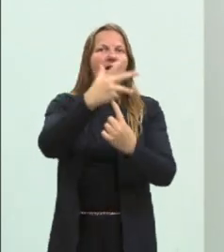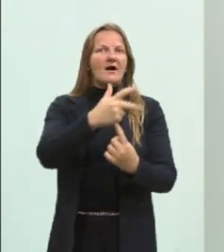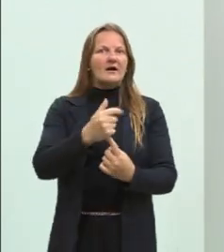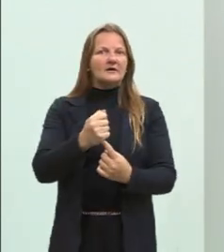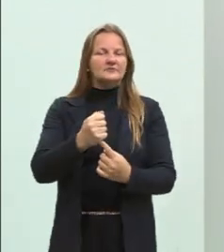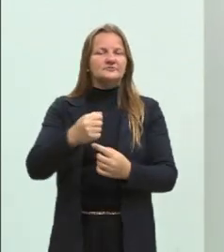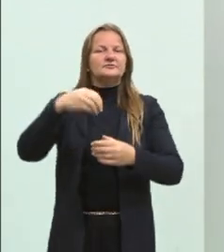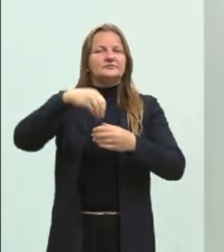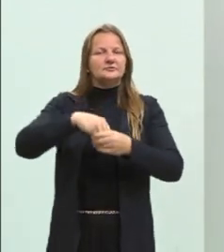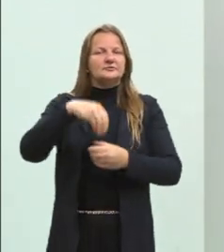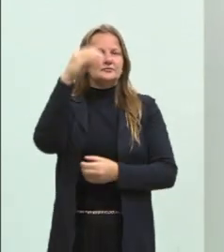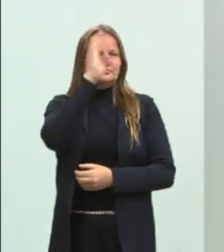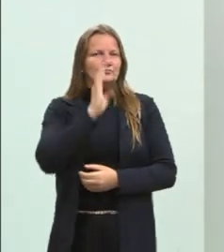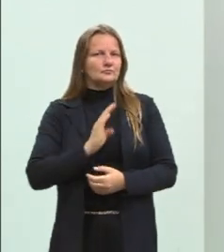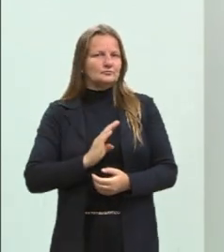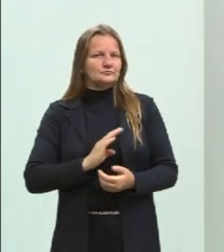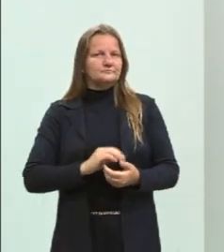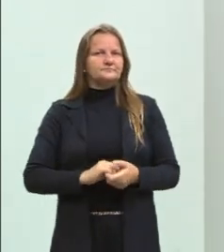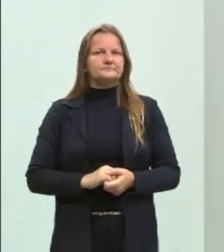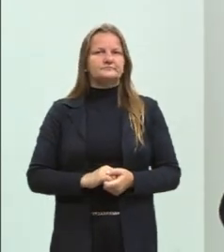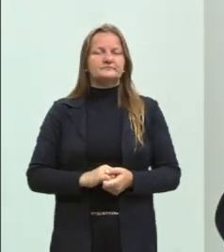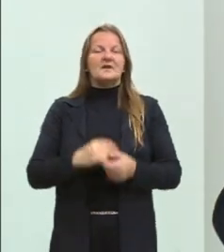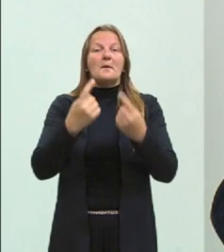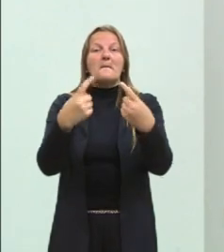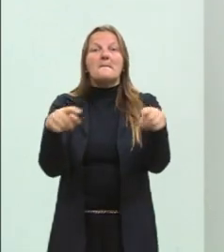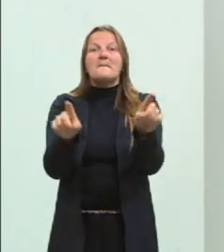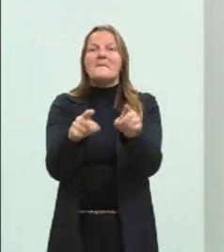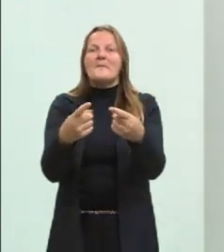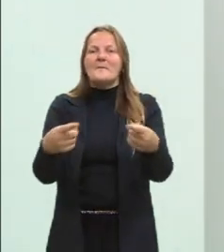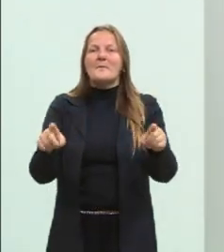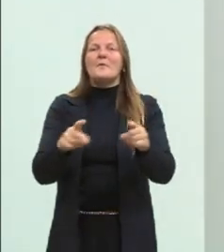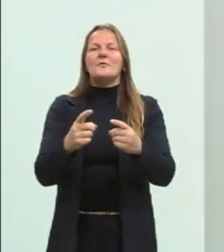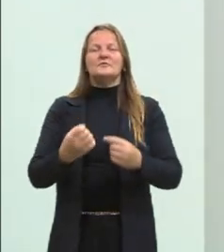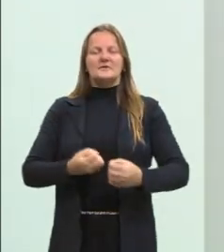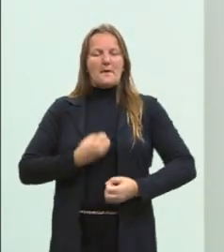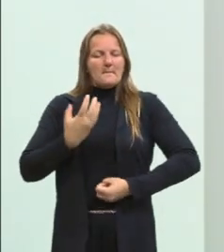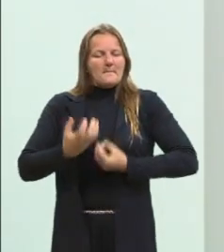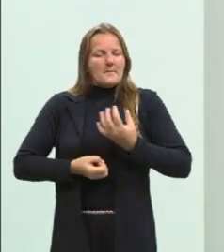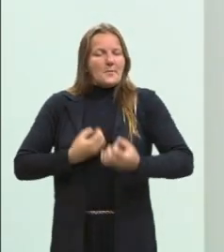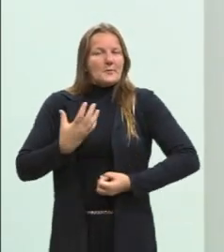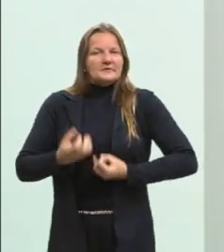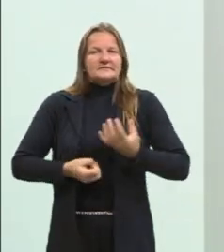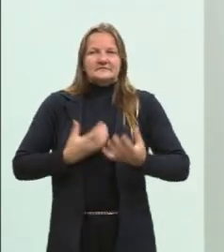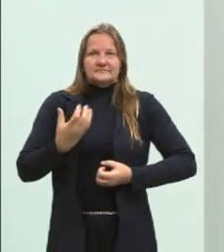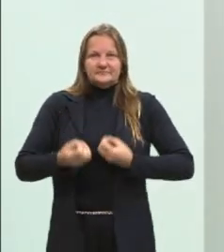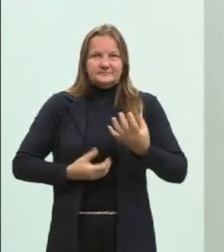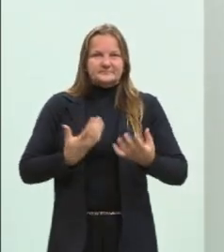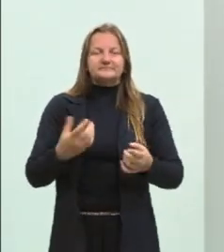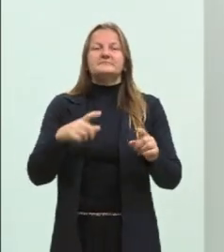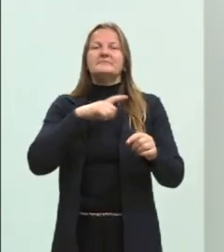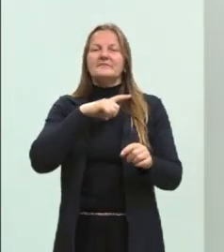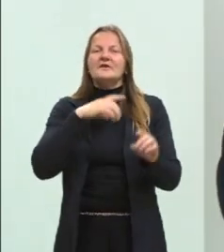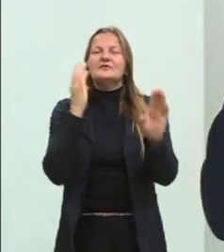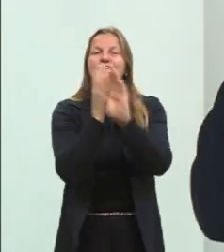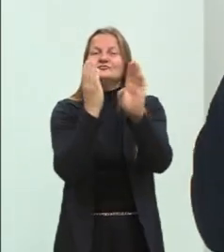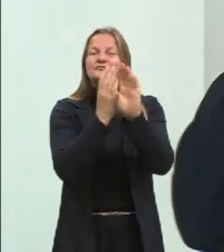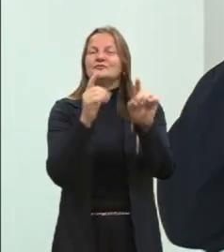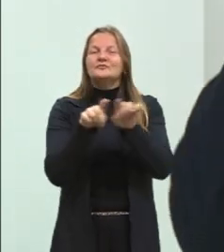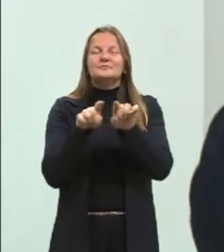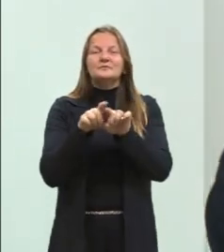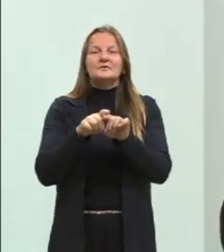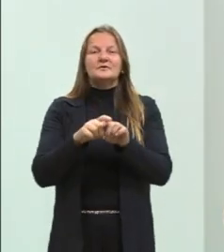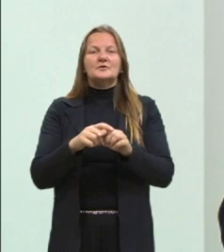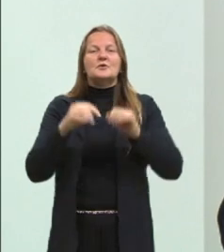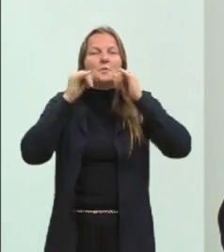do nosso país nós encontramos as músicas nós encontramos As poesias né Nós encontramos na também